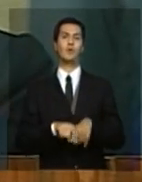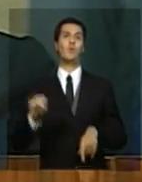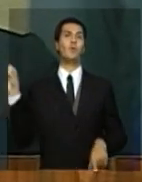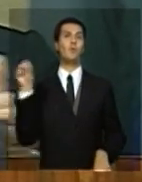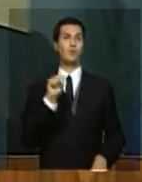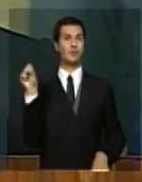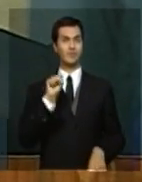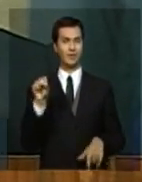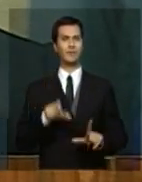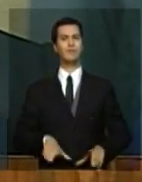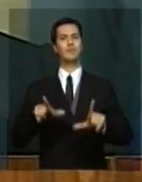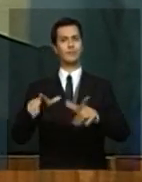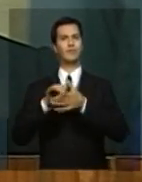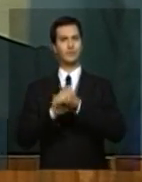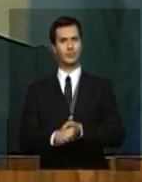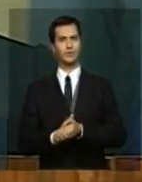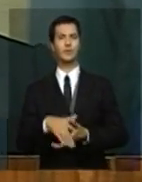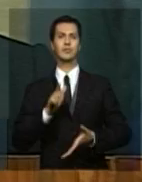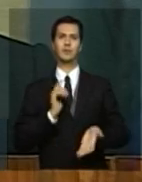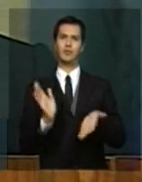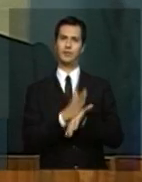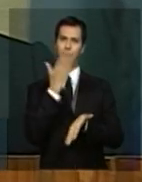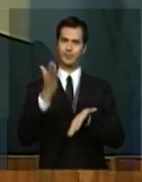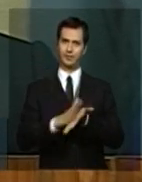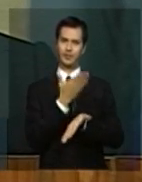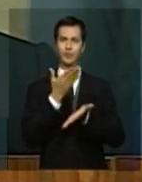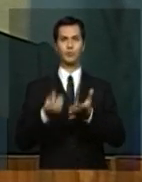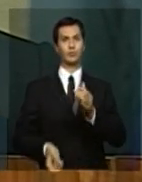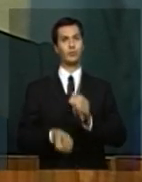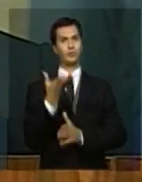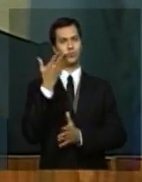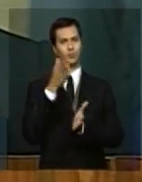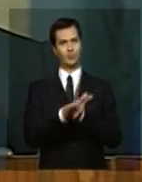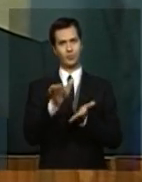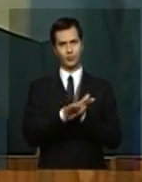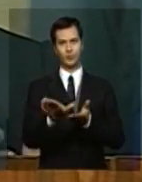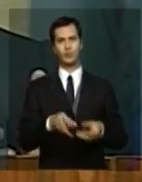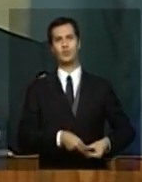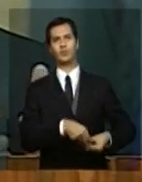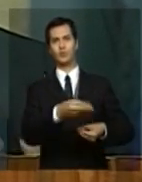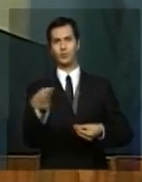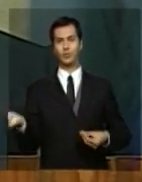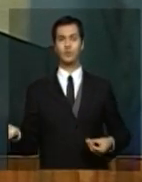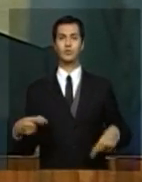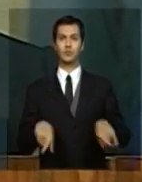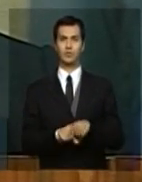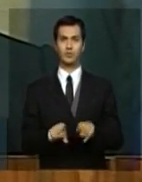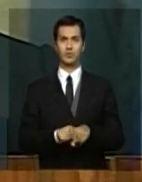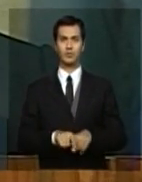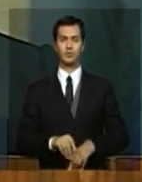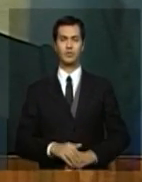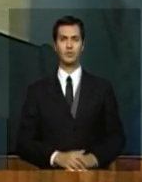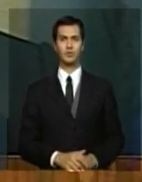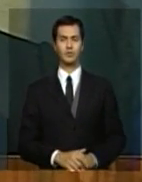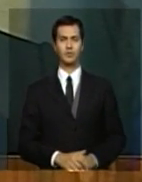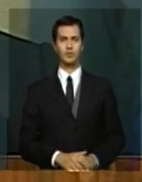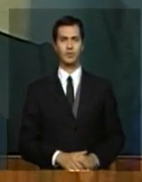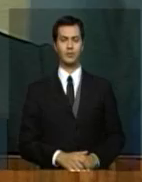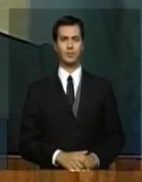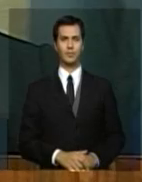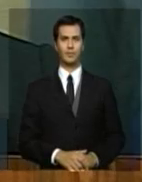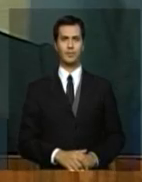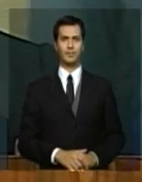com o lançamento da publicação da sétima edição do livro do